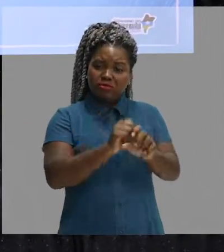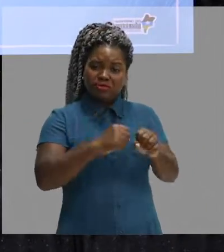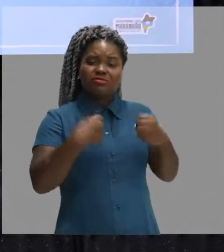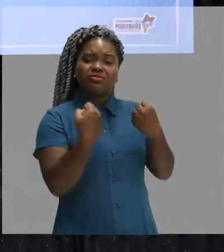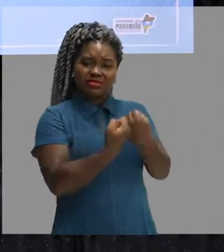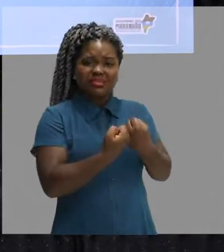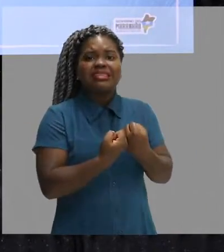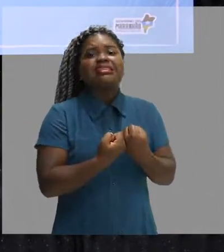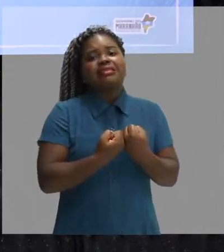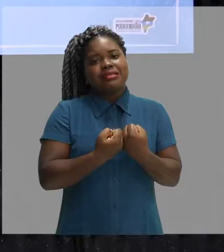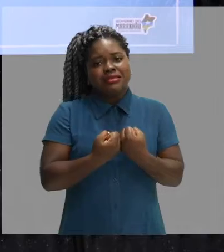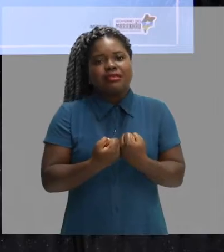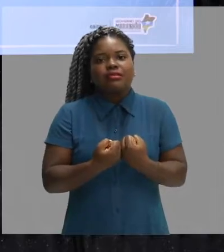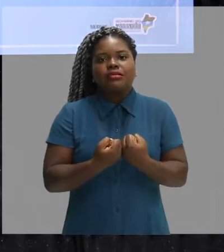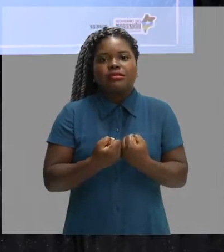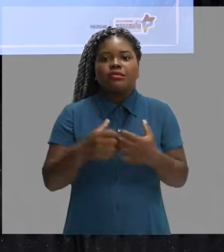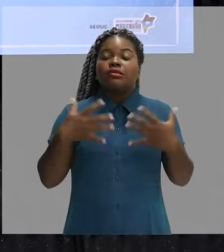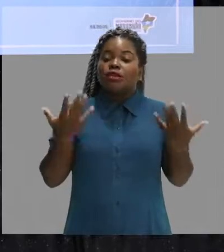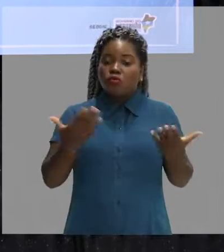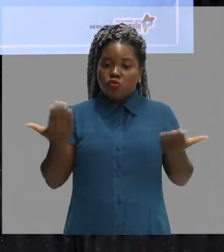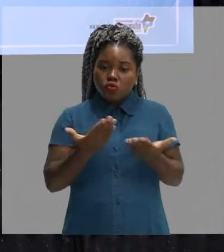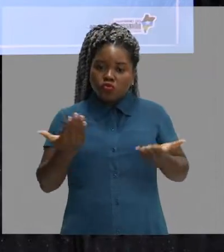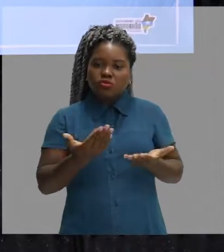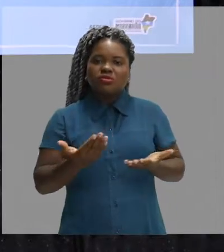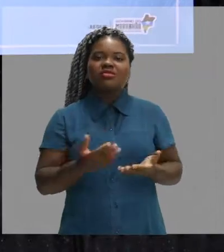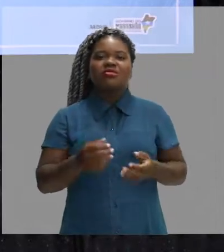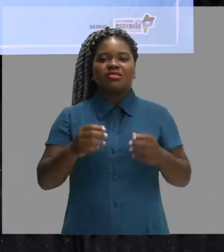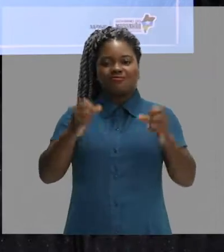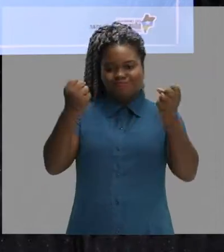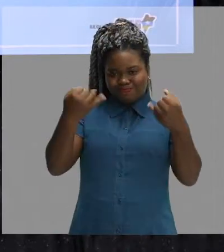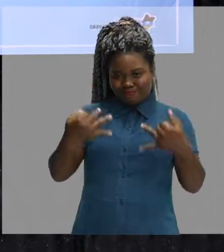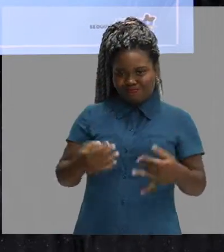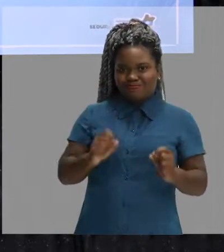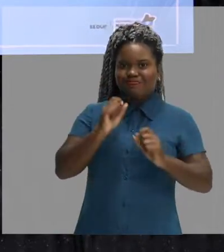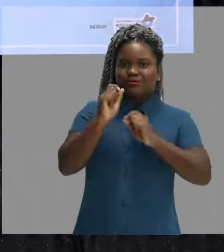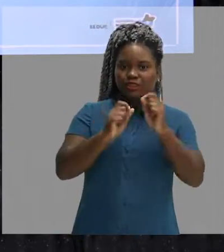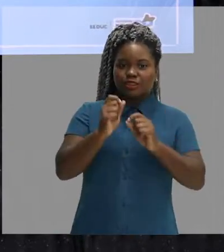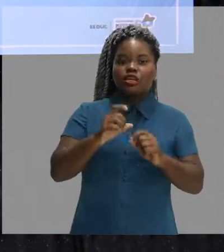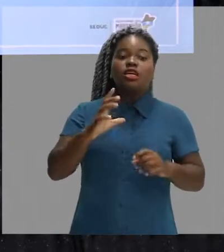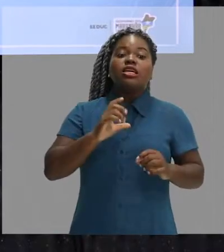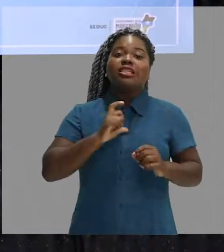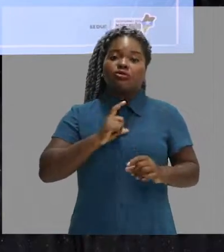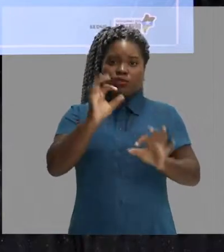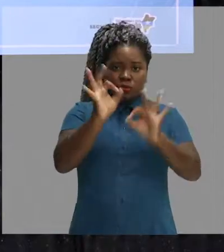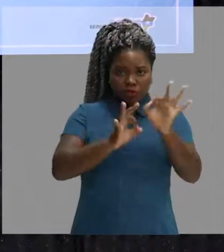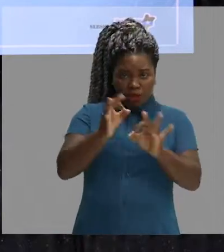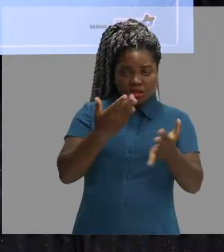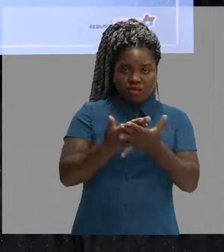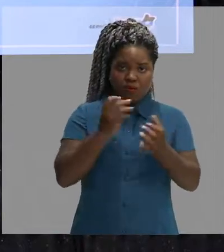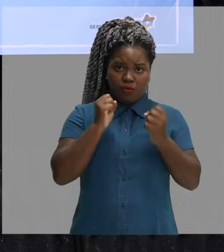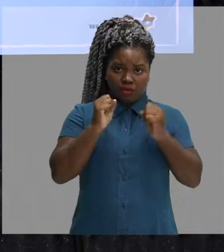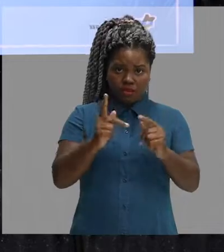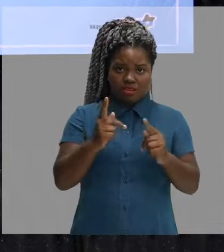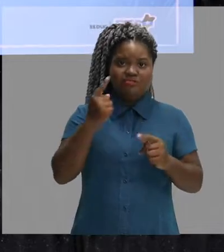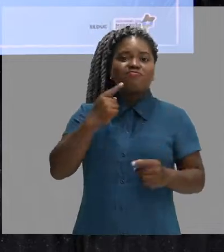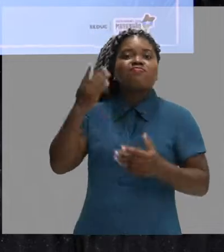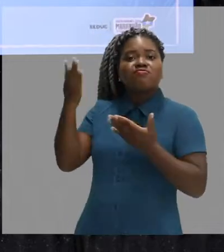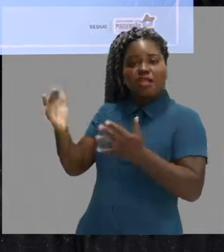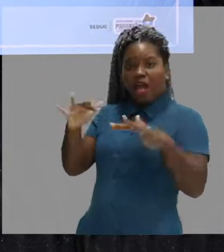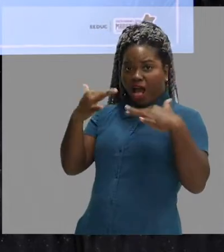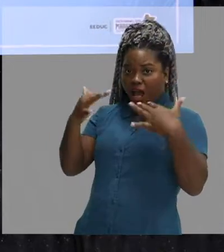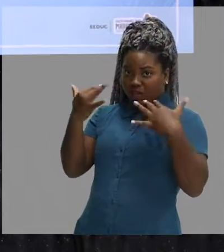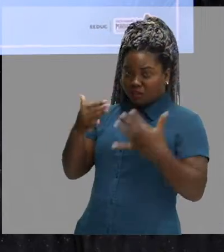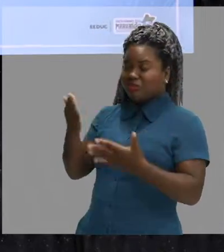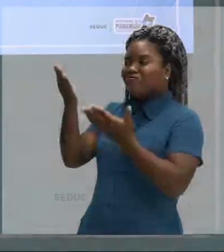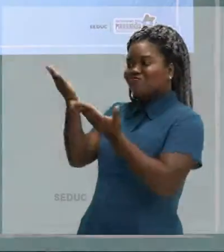da nossa, e é sobre isso que iremos tratar nessa aula de hoje. A aula de hoje está dividida em 6 tópicos, beleza? Vamos prestar atenção aqui